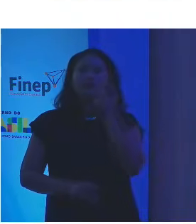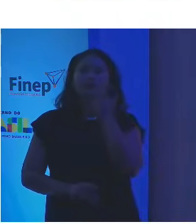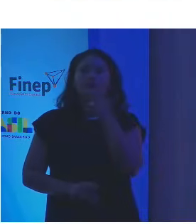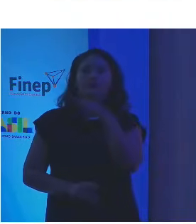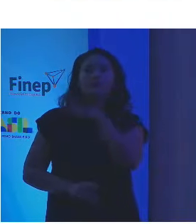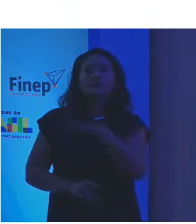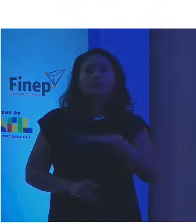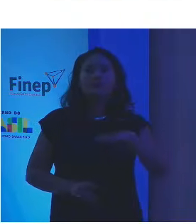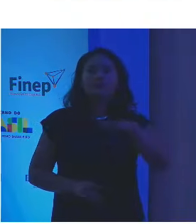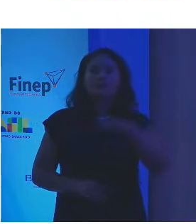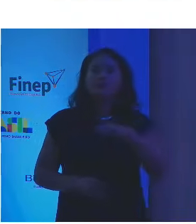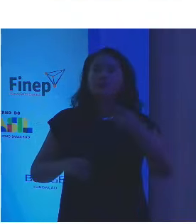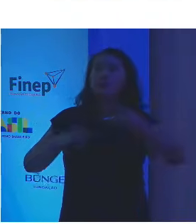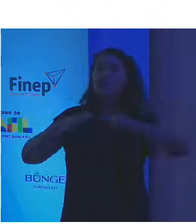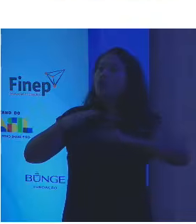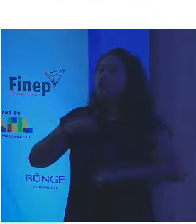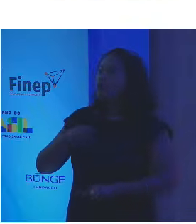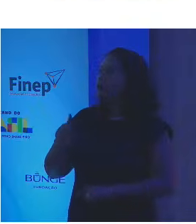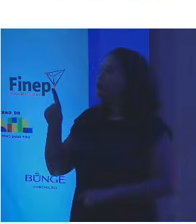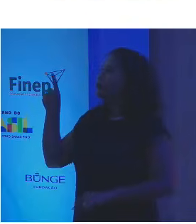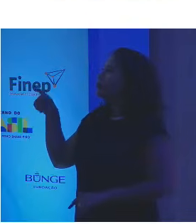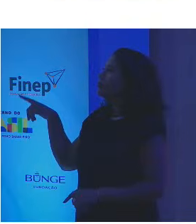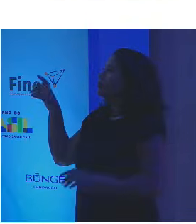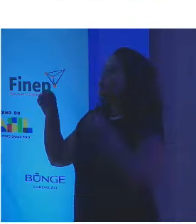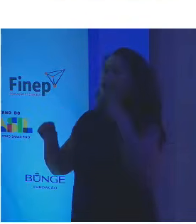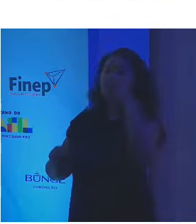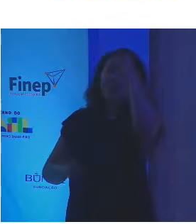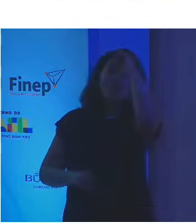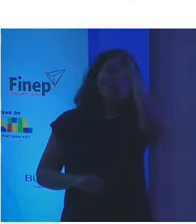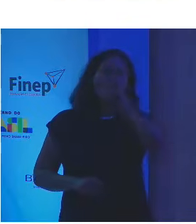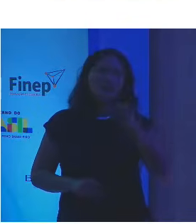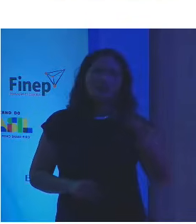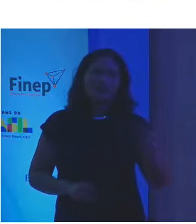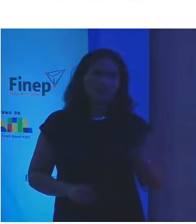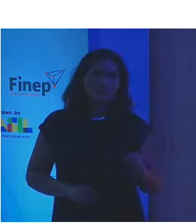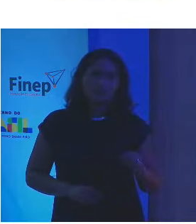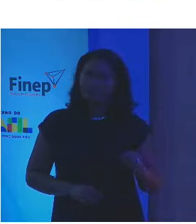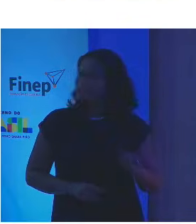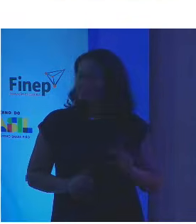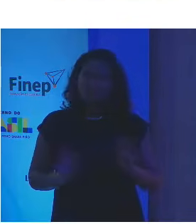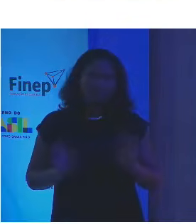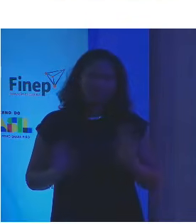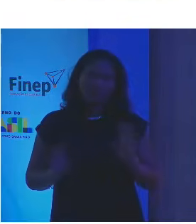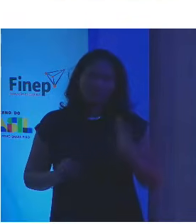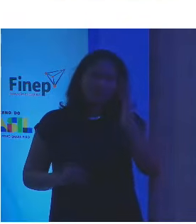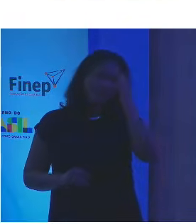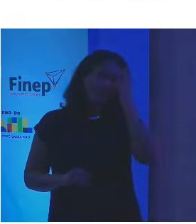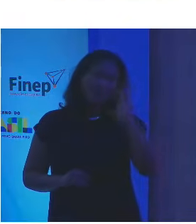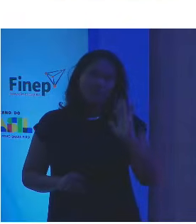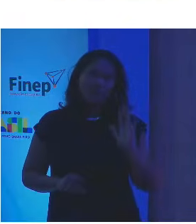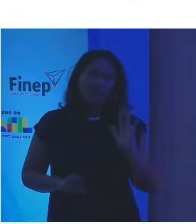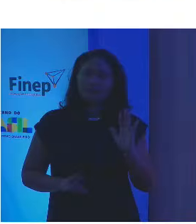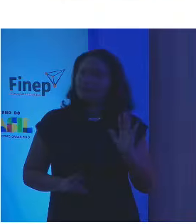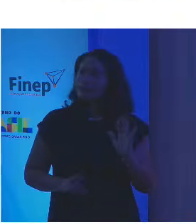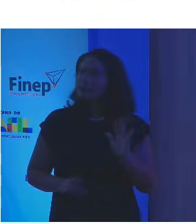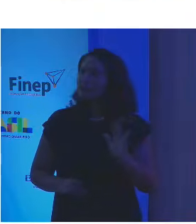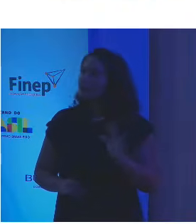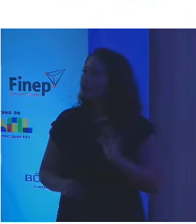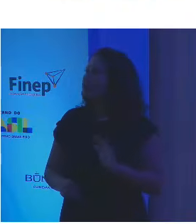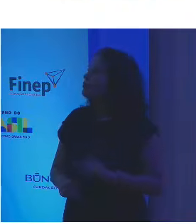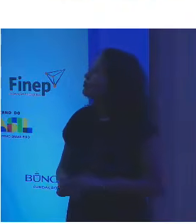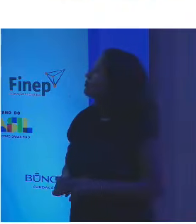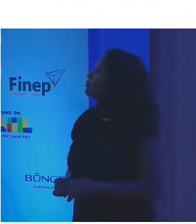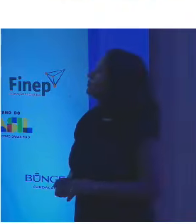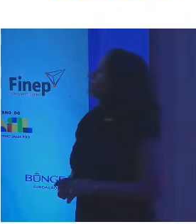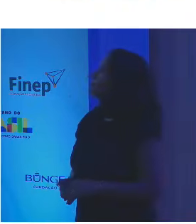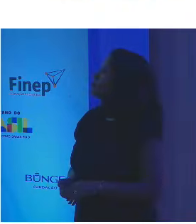um ambiente de mar profundo que a gente nem sabe o que tem lá embaixo de verdade. A gente nem fez a caracterização. A gente nem fez o